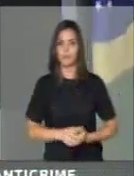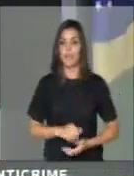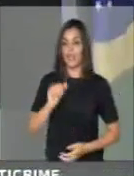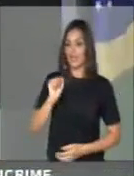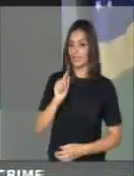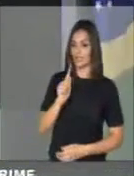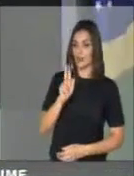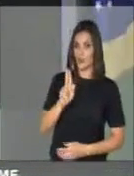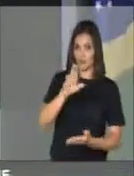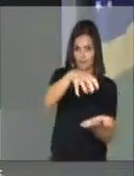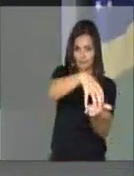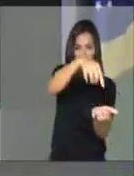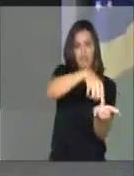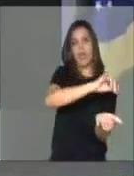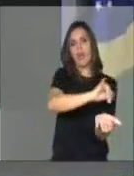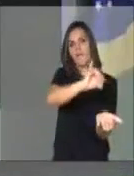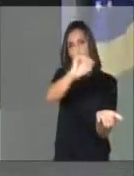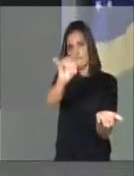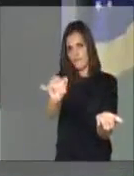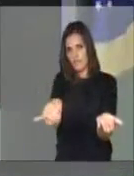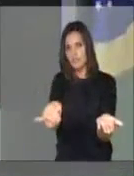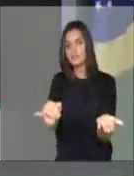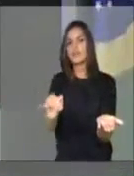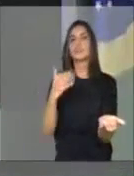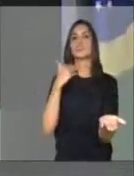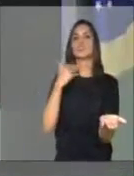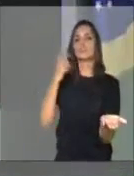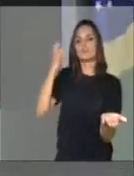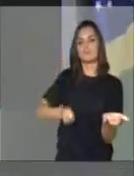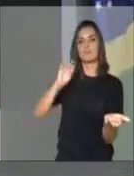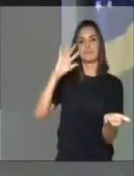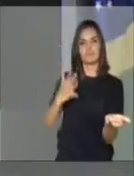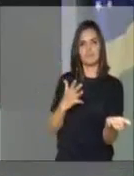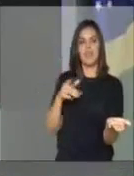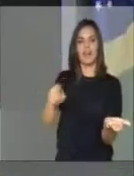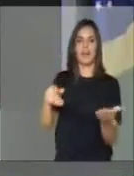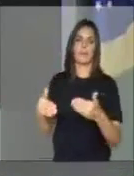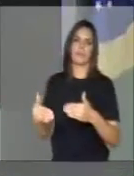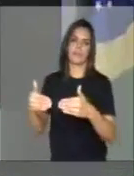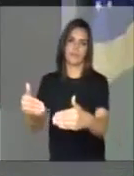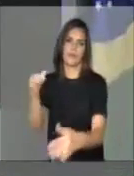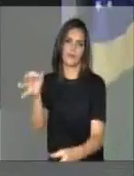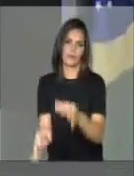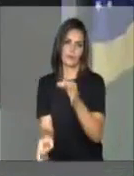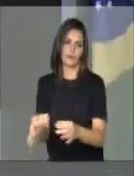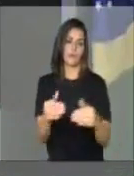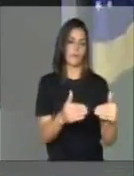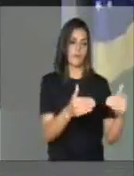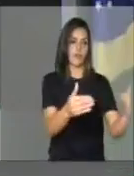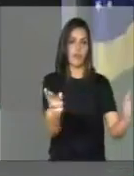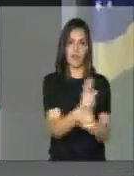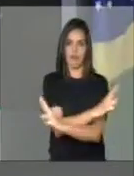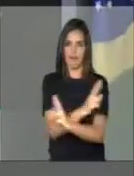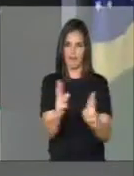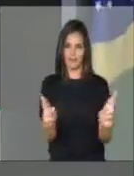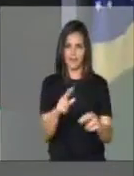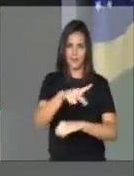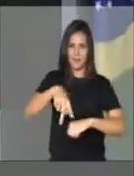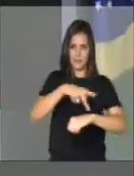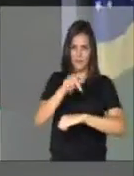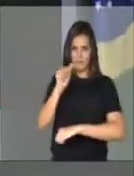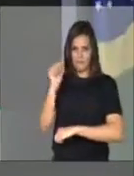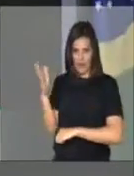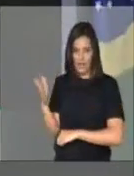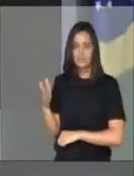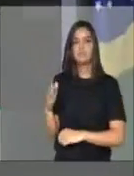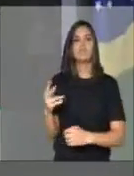AGU comunica as decisões judiciais ao Ministério da Justiça e ao Ministério das Relações Exteriores